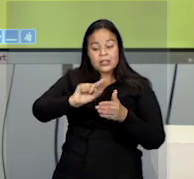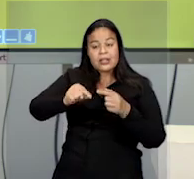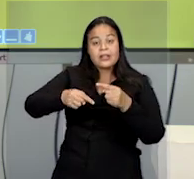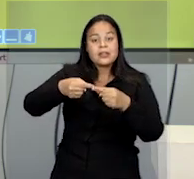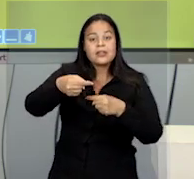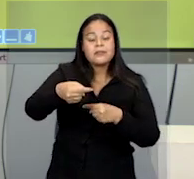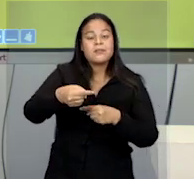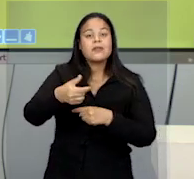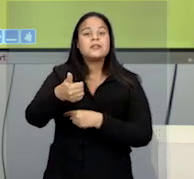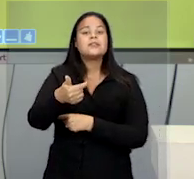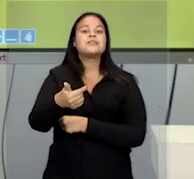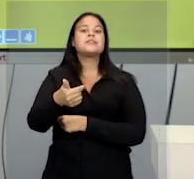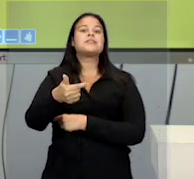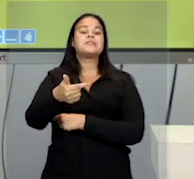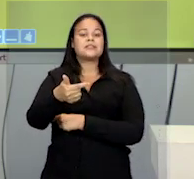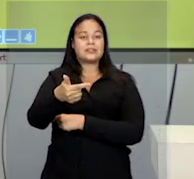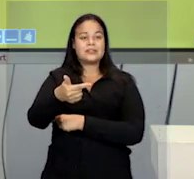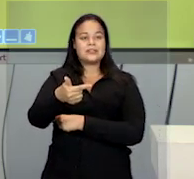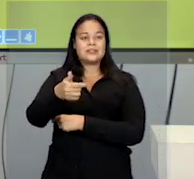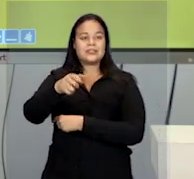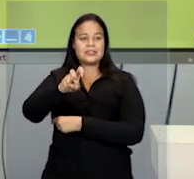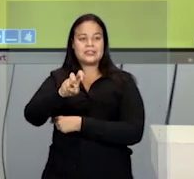posso cancelá-lo.